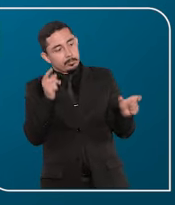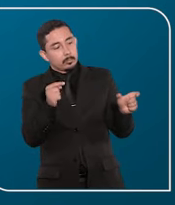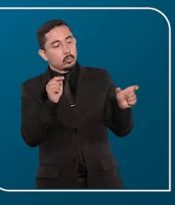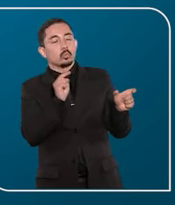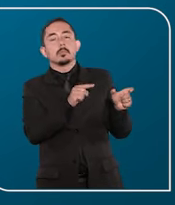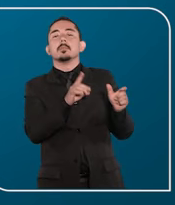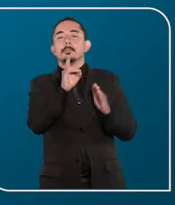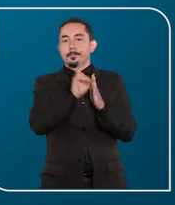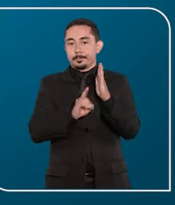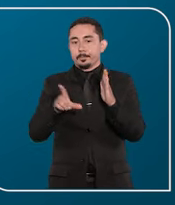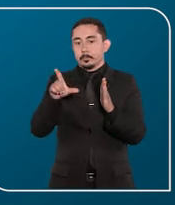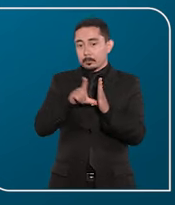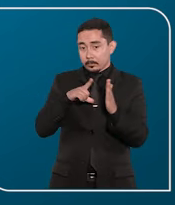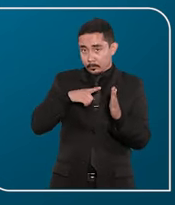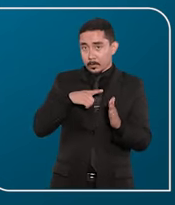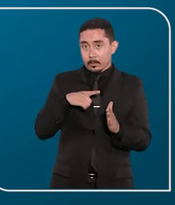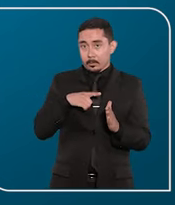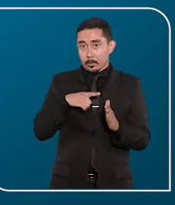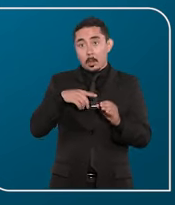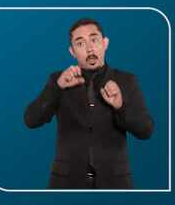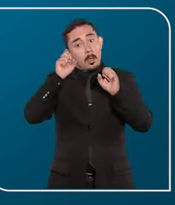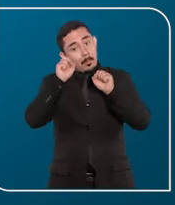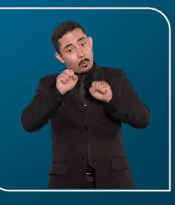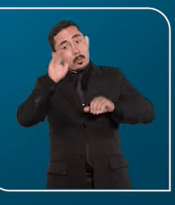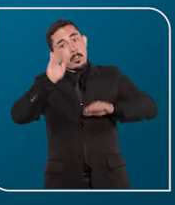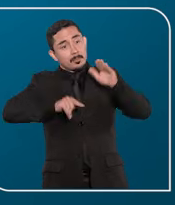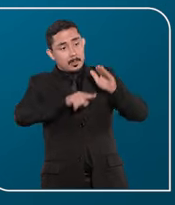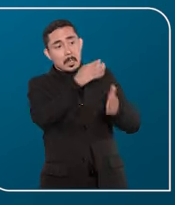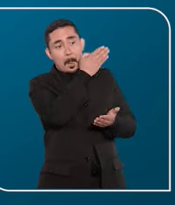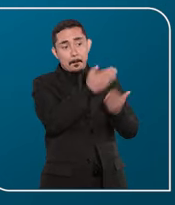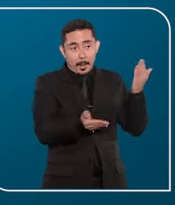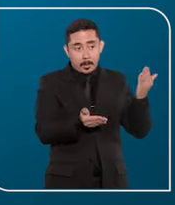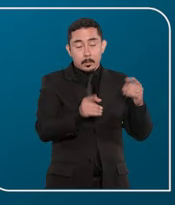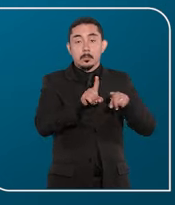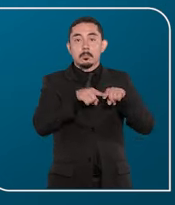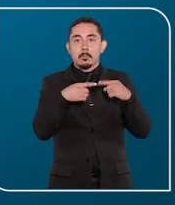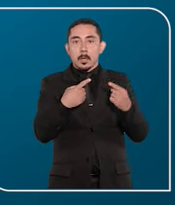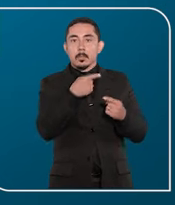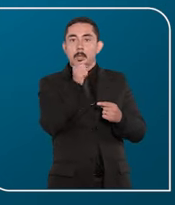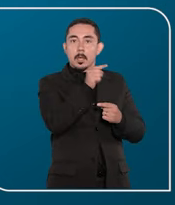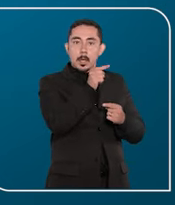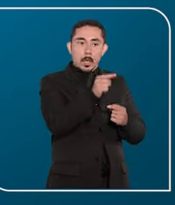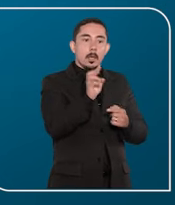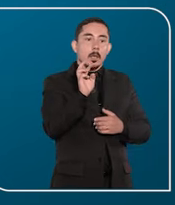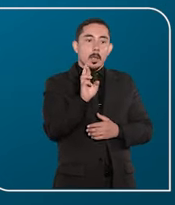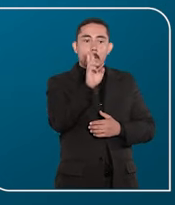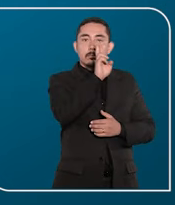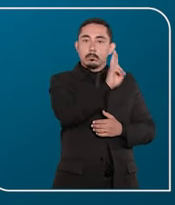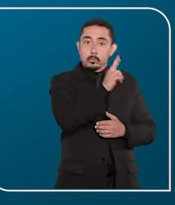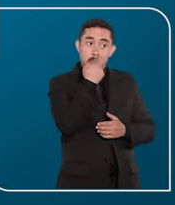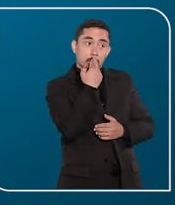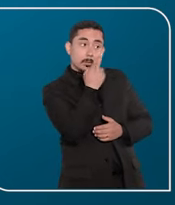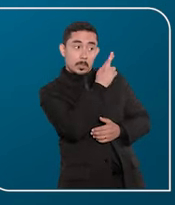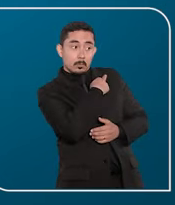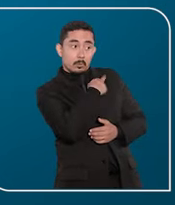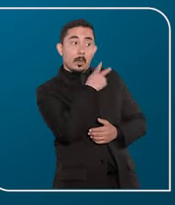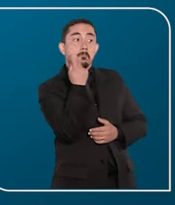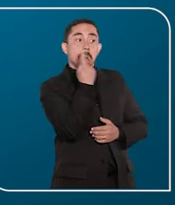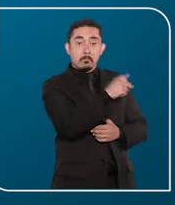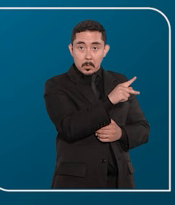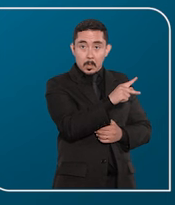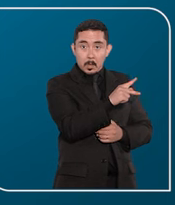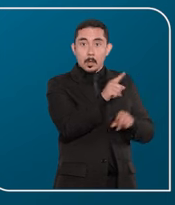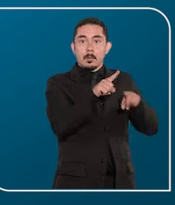ele perca ação, mas ele vai perder a ação, né? Ele vai ser responsabilizado, sendo respeitado aqueles